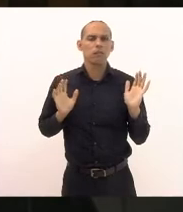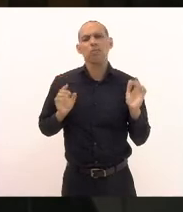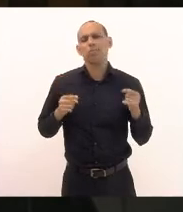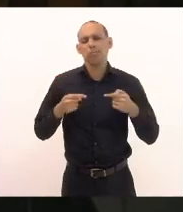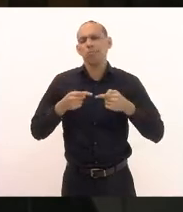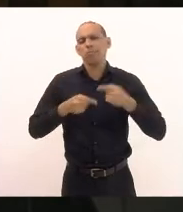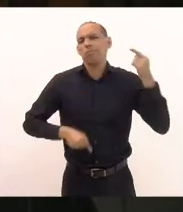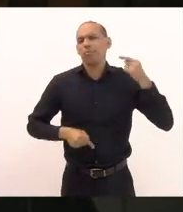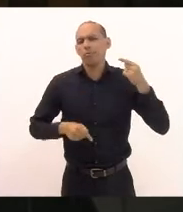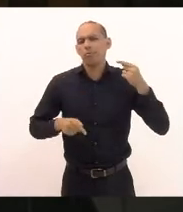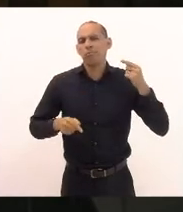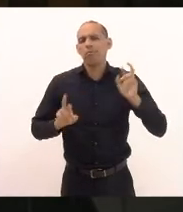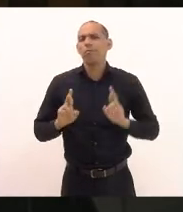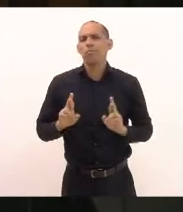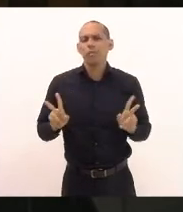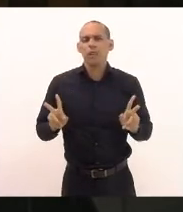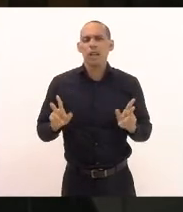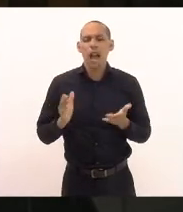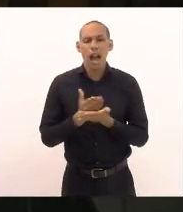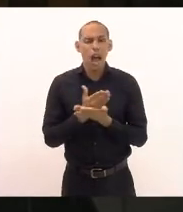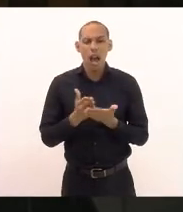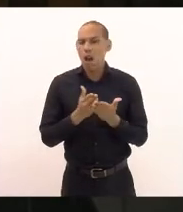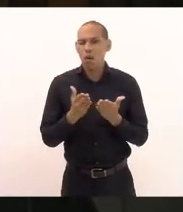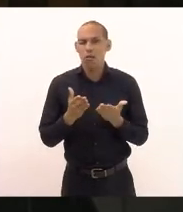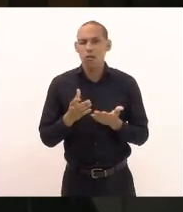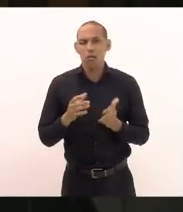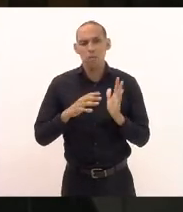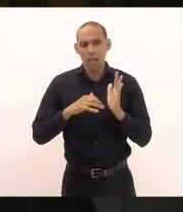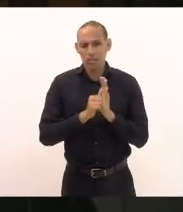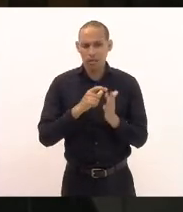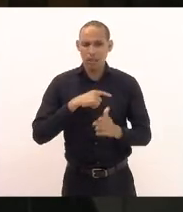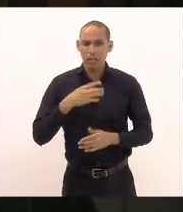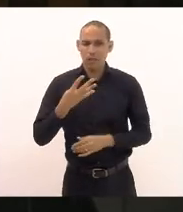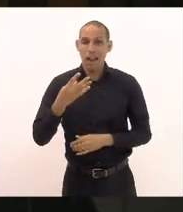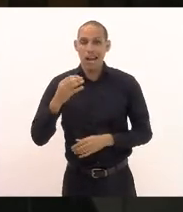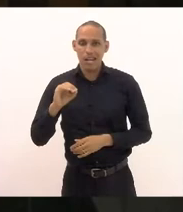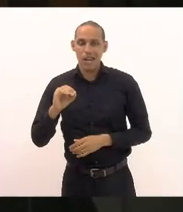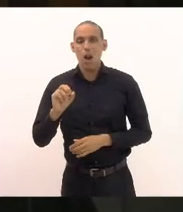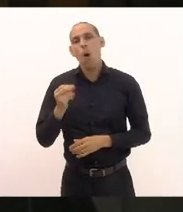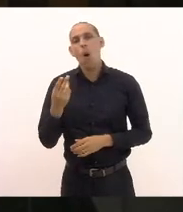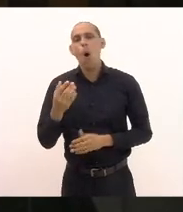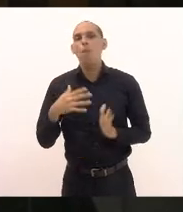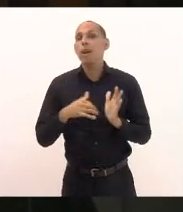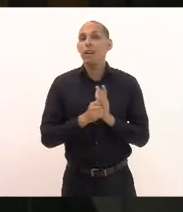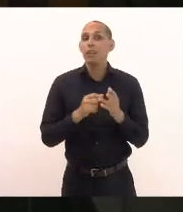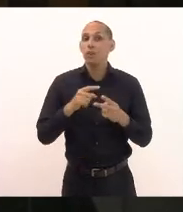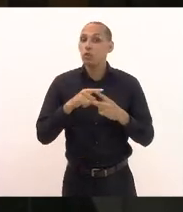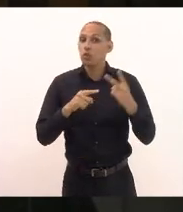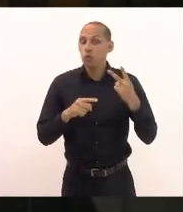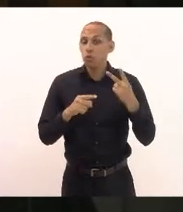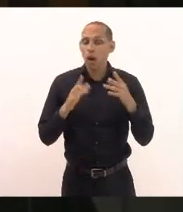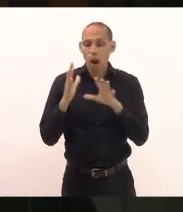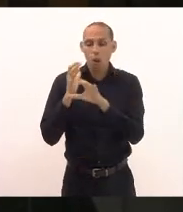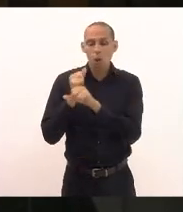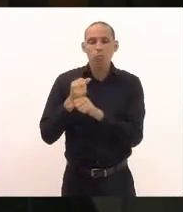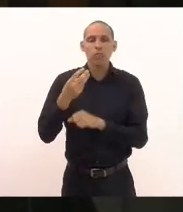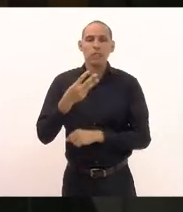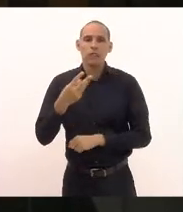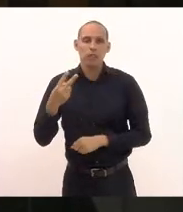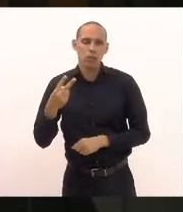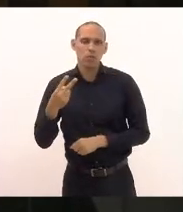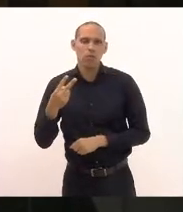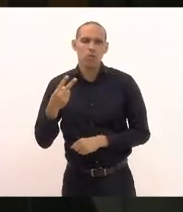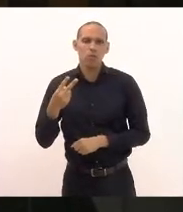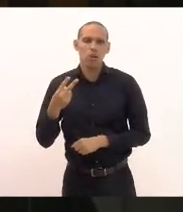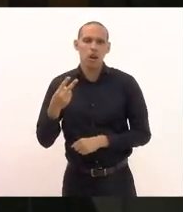distorção em que alguns profissionais que têm matrícula de 40 horas ou que têm duas matrículas e juntam 32 horas ganham